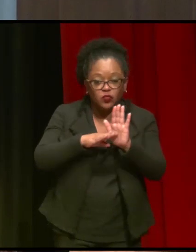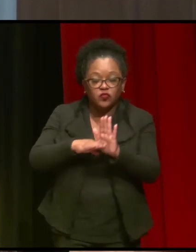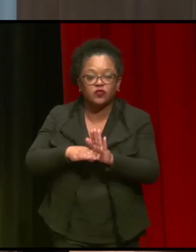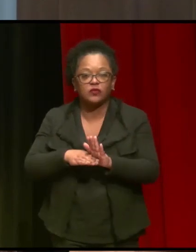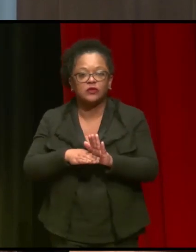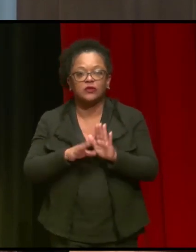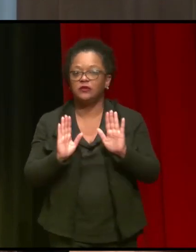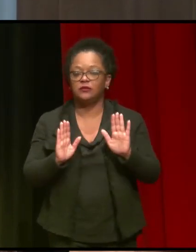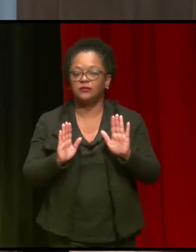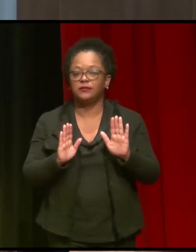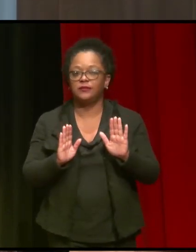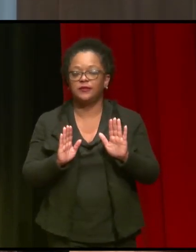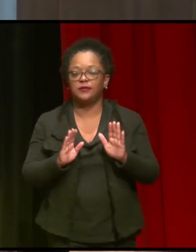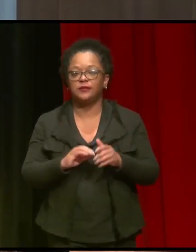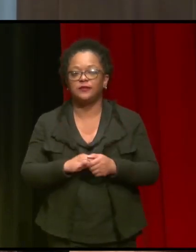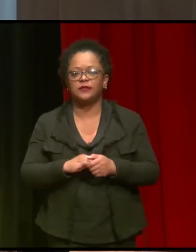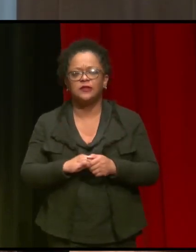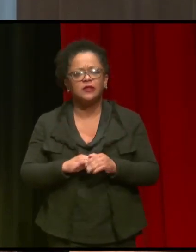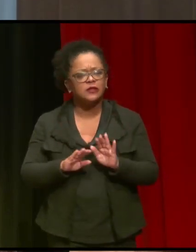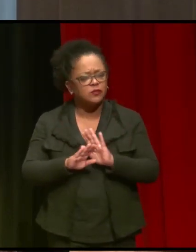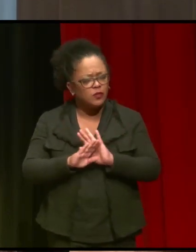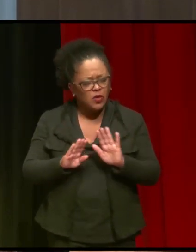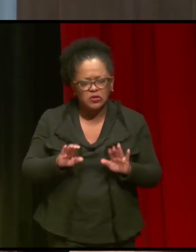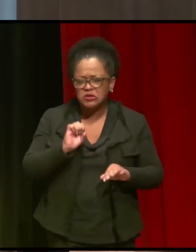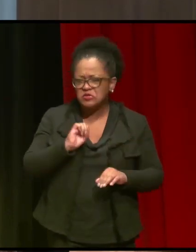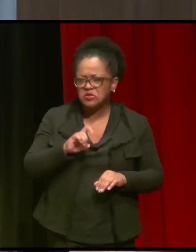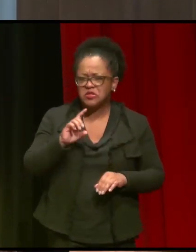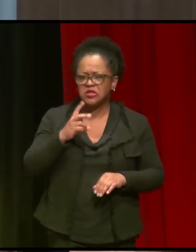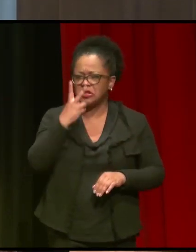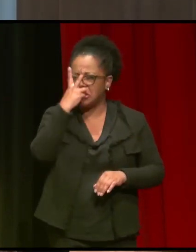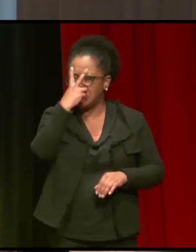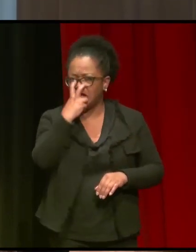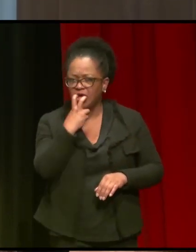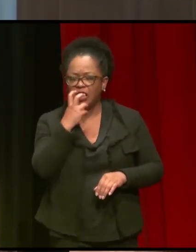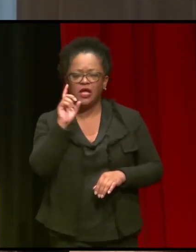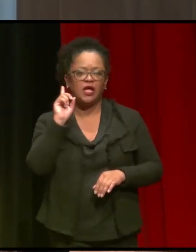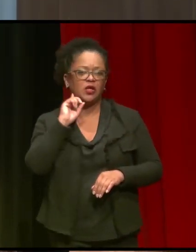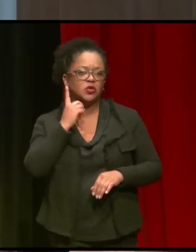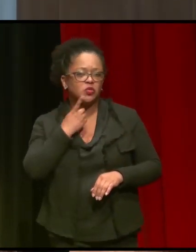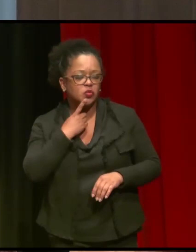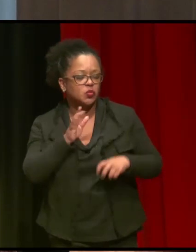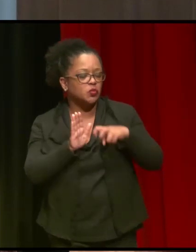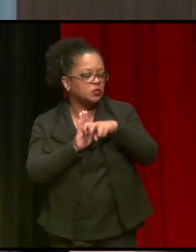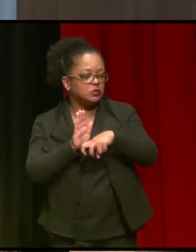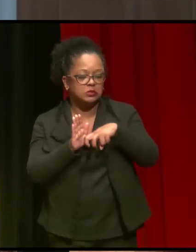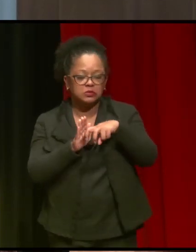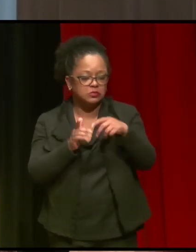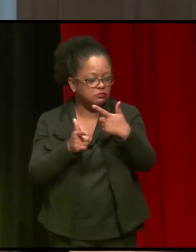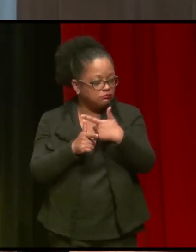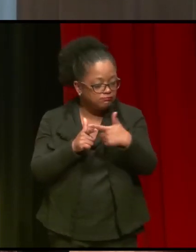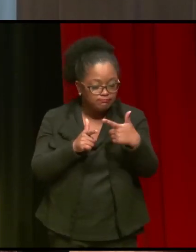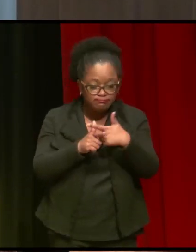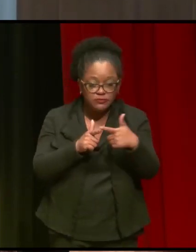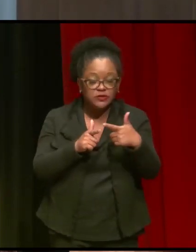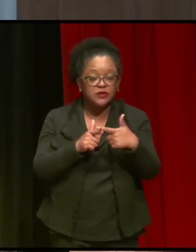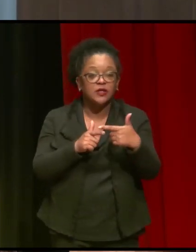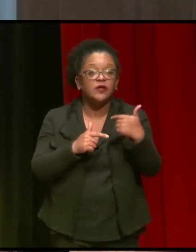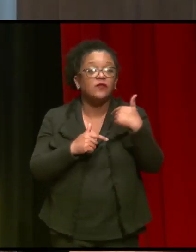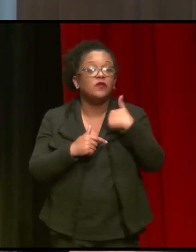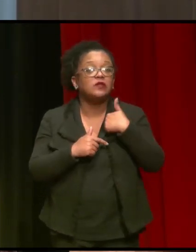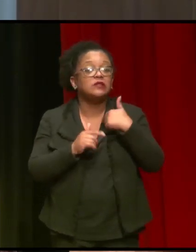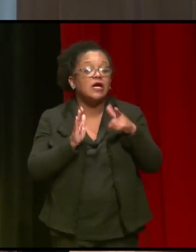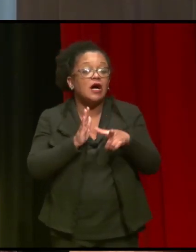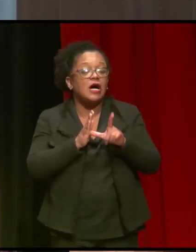que ela precisa. Não importa se essa pessoa é cega, se essa pessoa é surda, se ela é cadeirante. Não assuma que